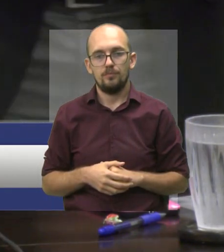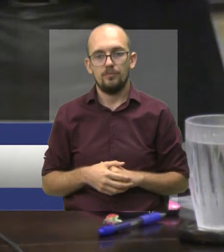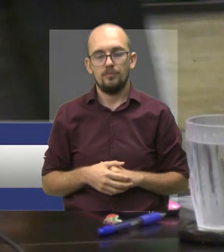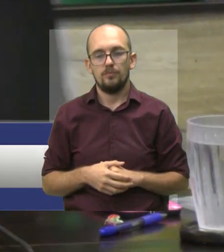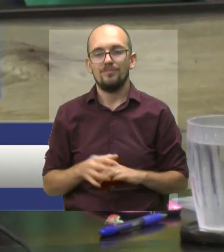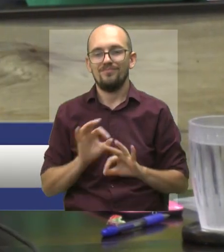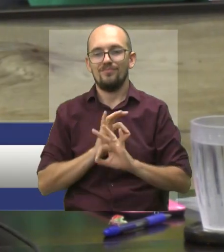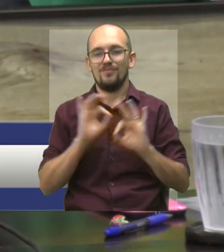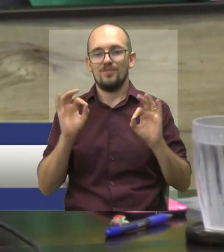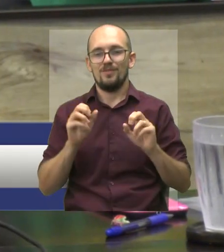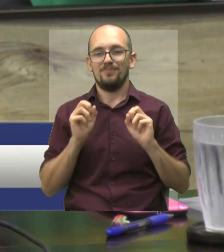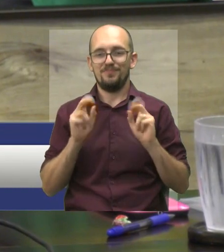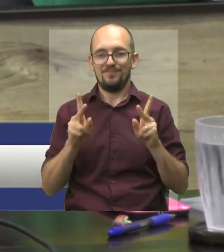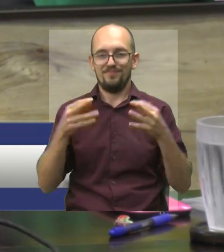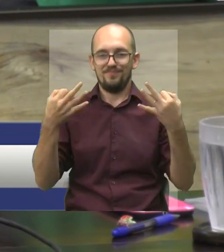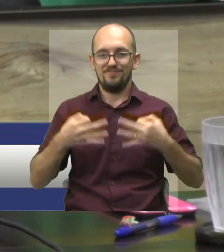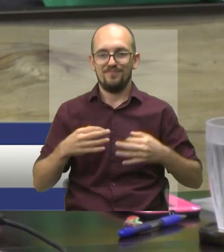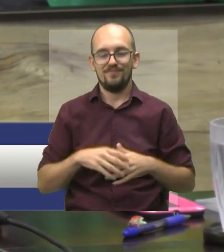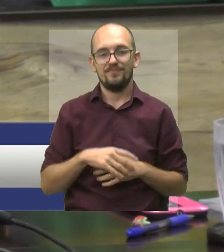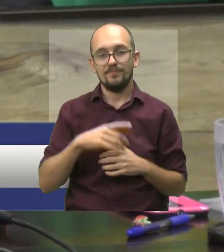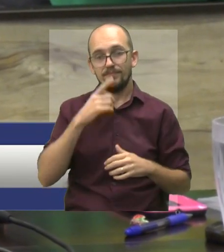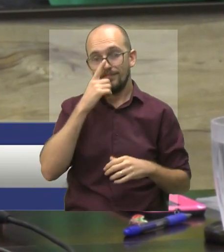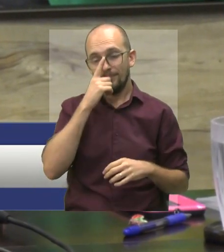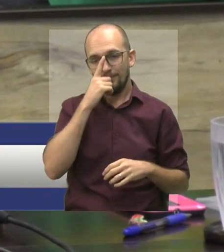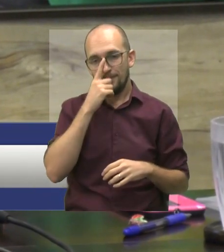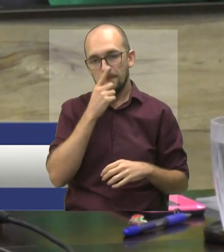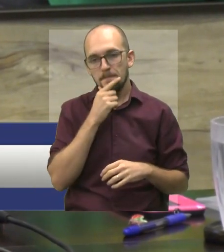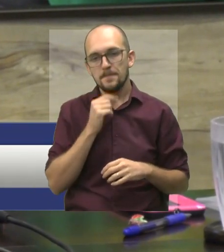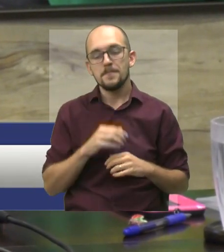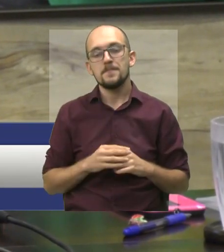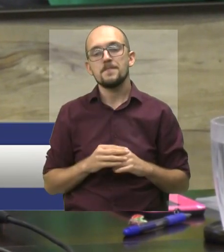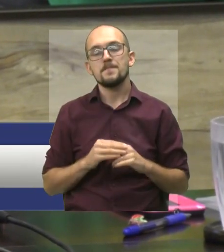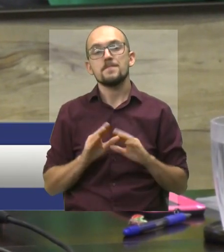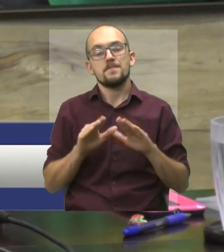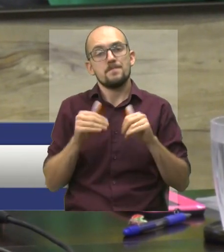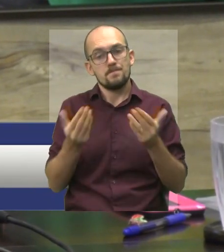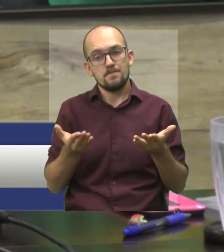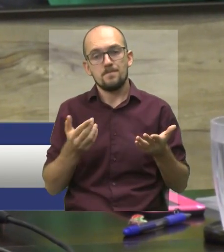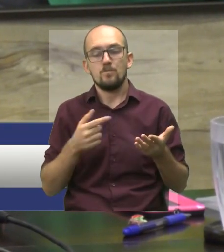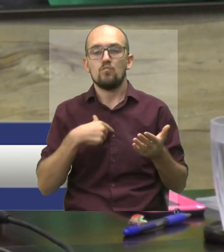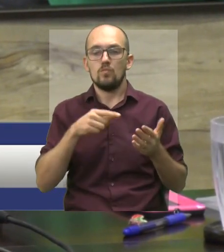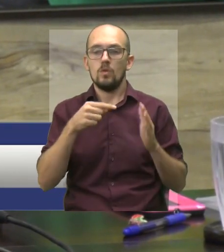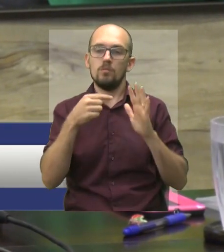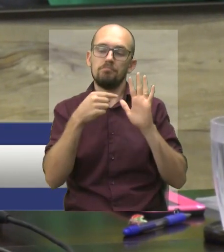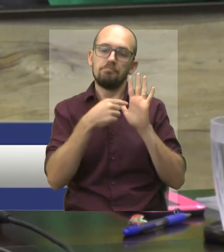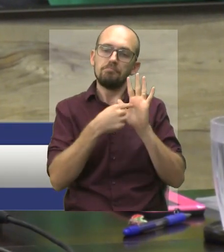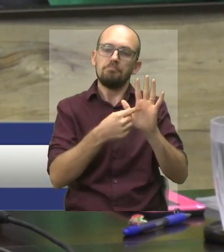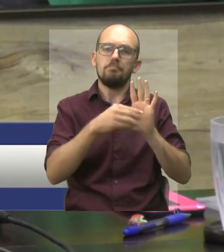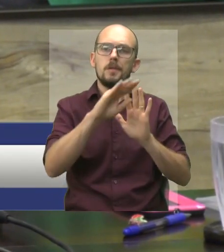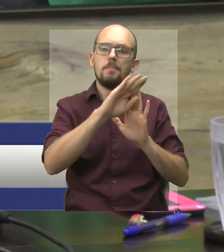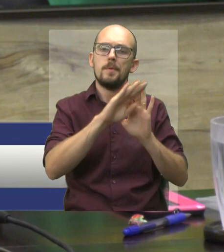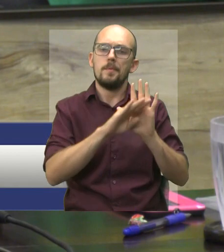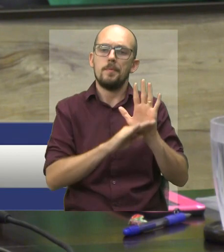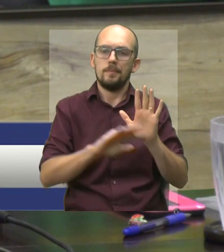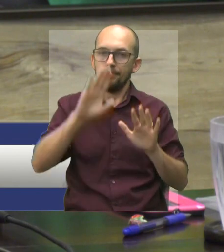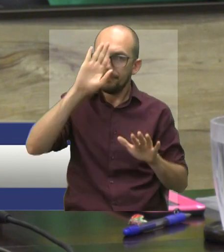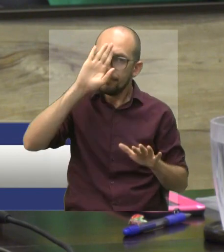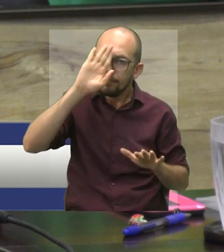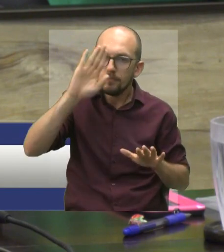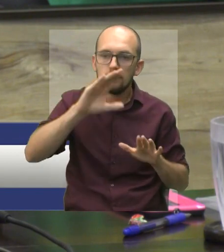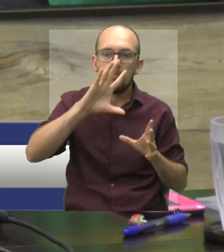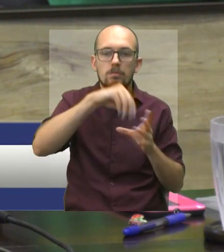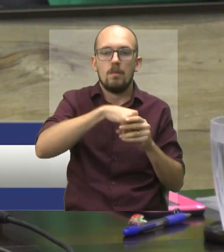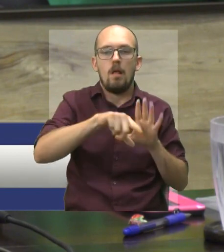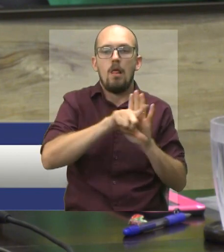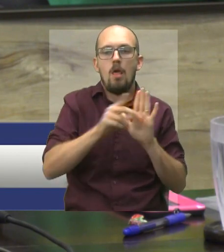Ótimo. Então, vamos lá. Então, nós vamos passar os principais requisitos que a lei exige